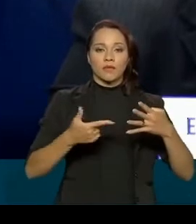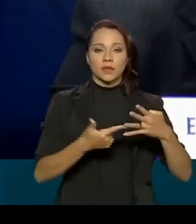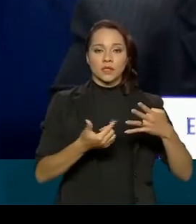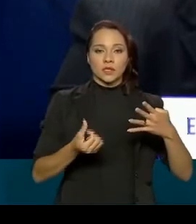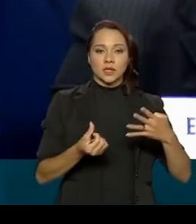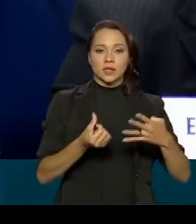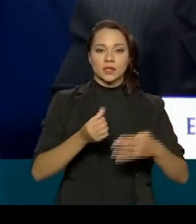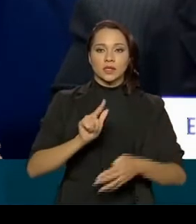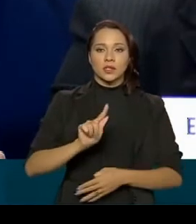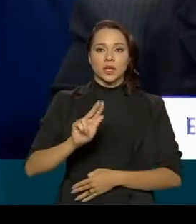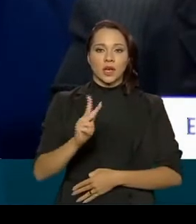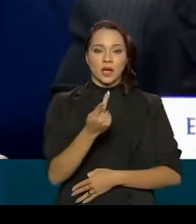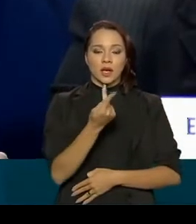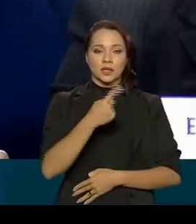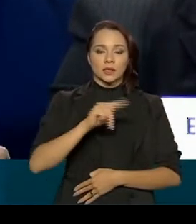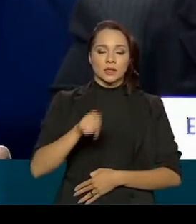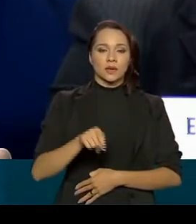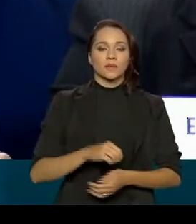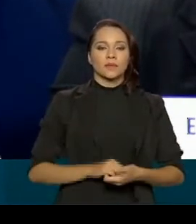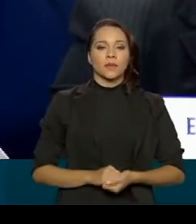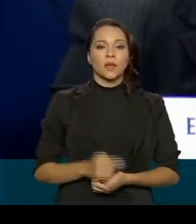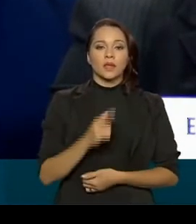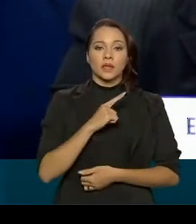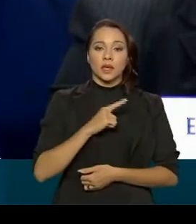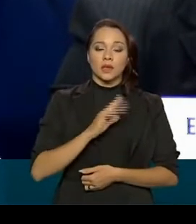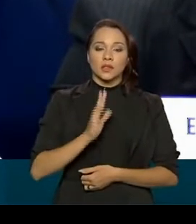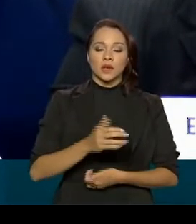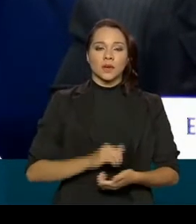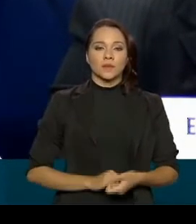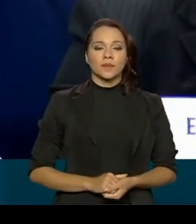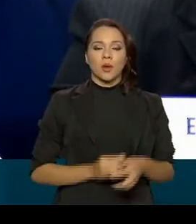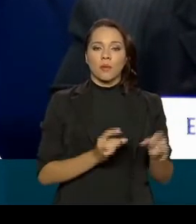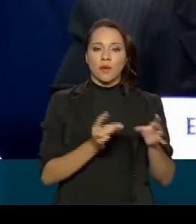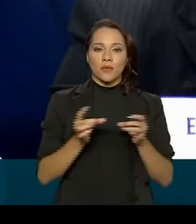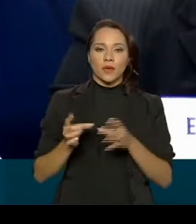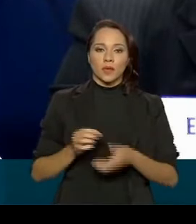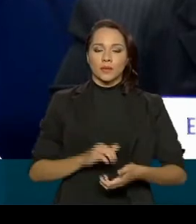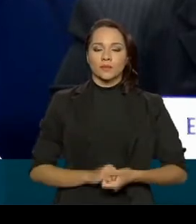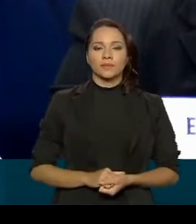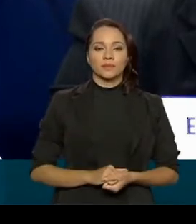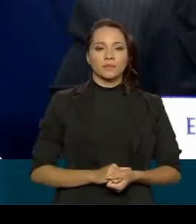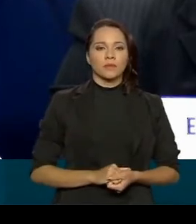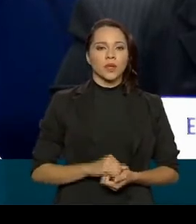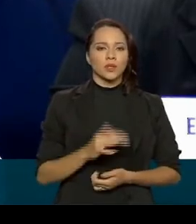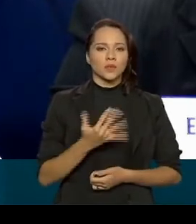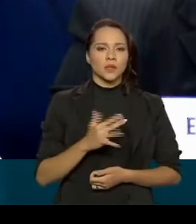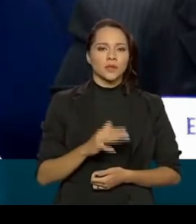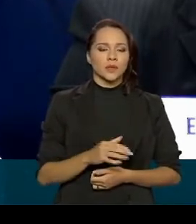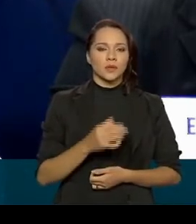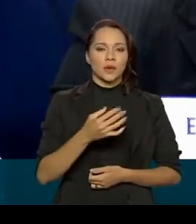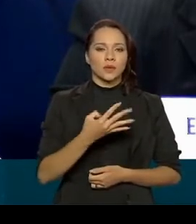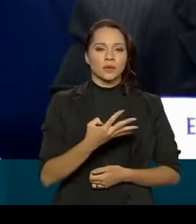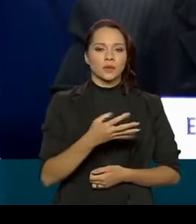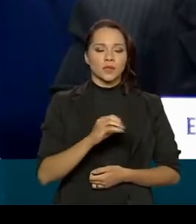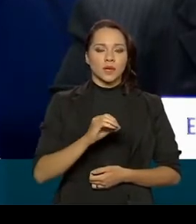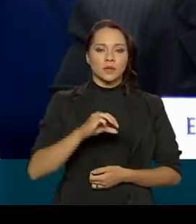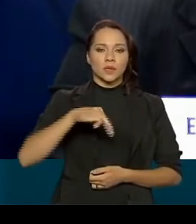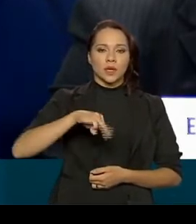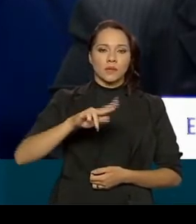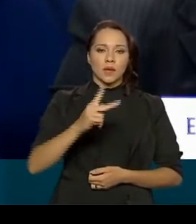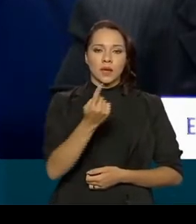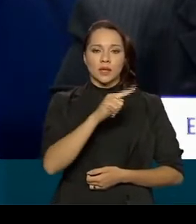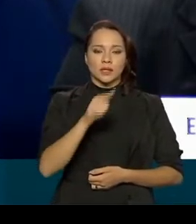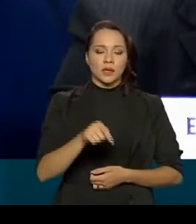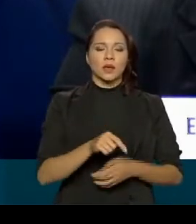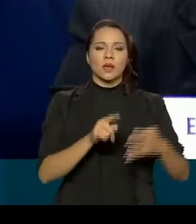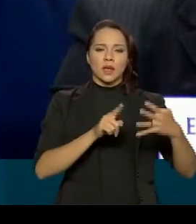GHz, nós tivemos uma venda de 400 MHz, essa é uma faixa que,